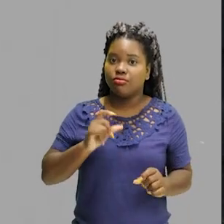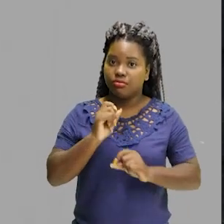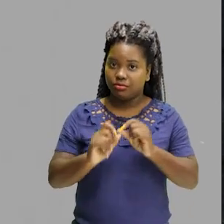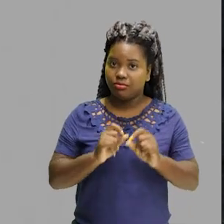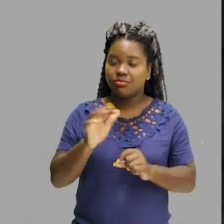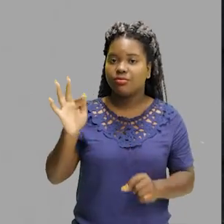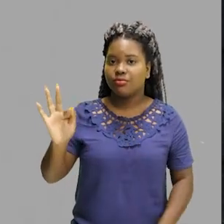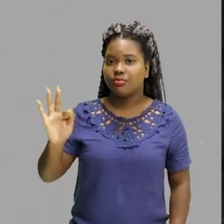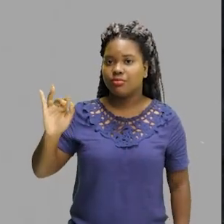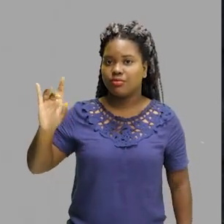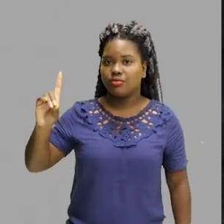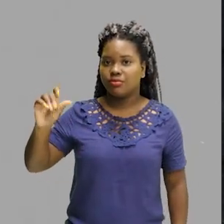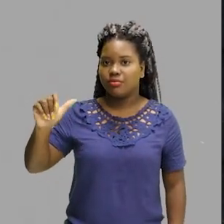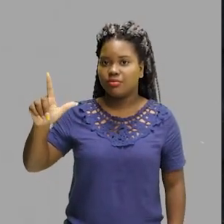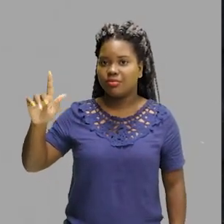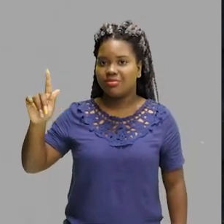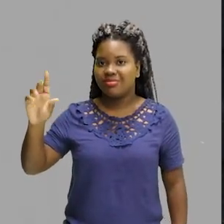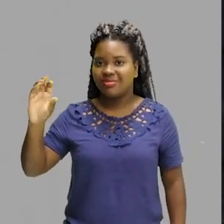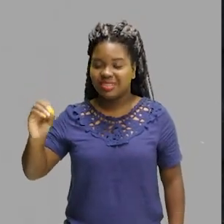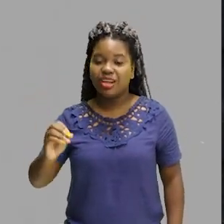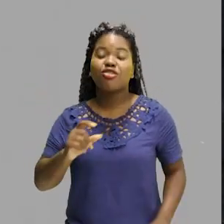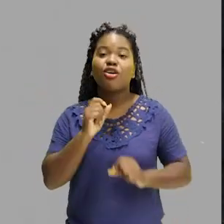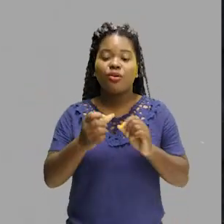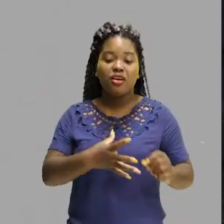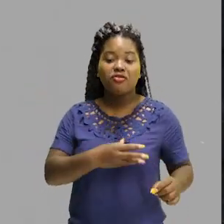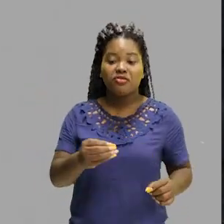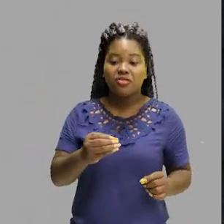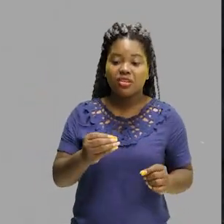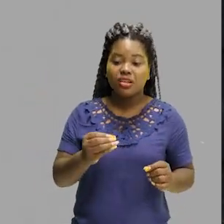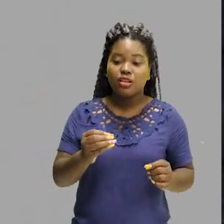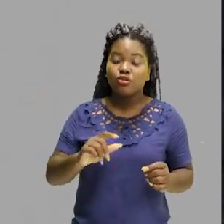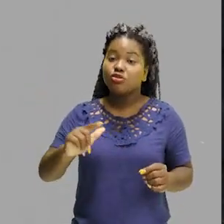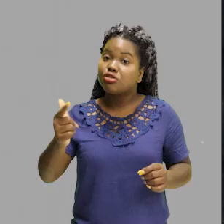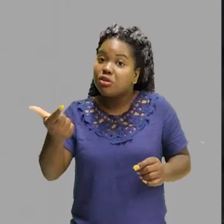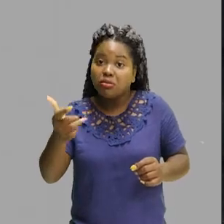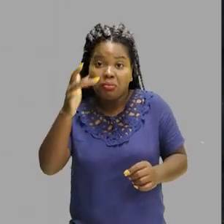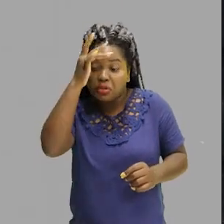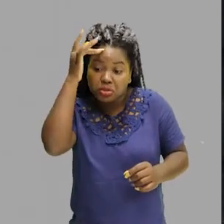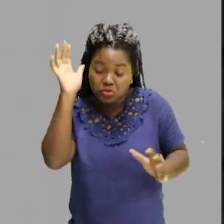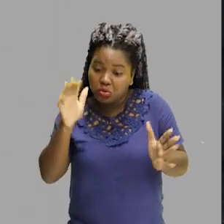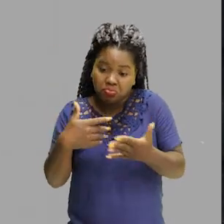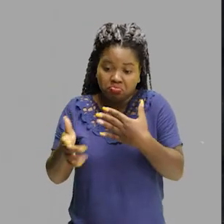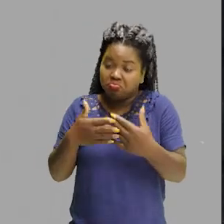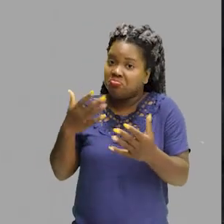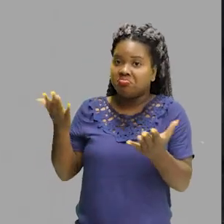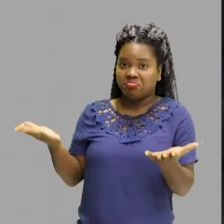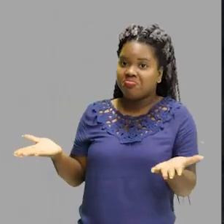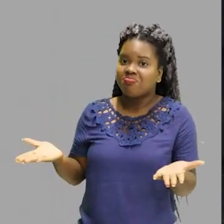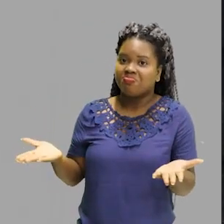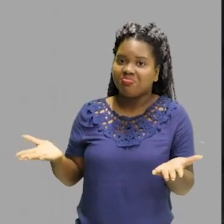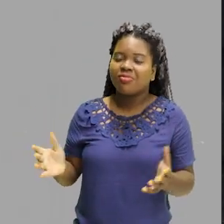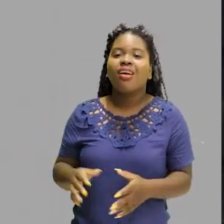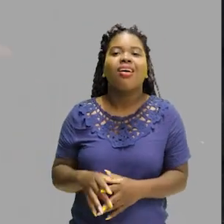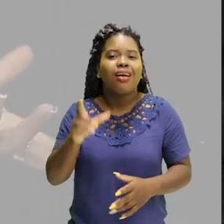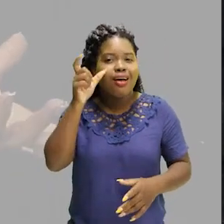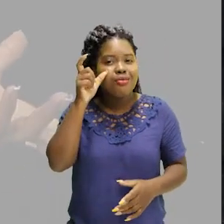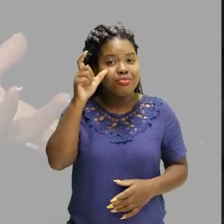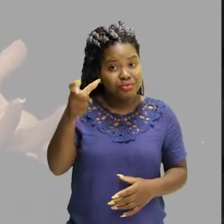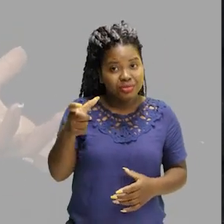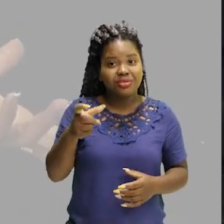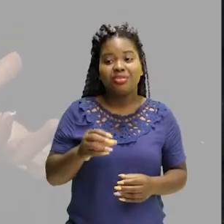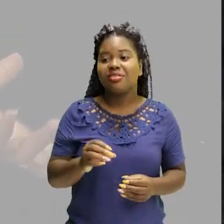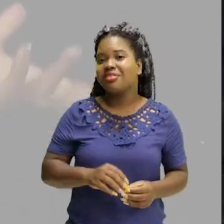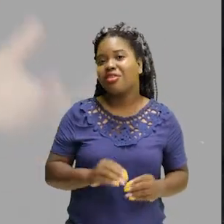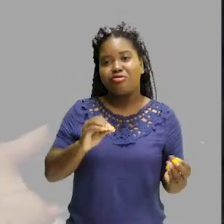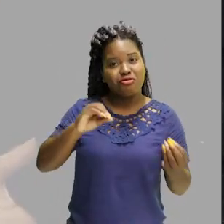o fidalgo, né, que é filho de algo, essa palavra quer dizer isso, filho de algo, filho de alguém importante. E é muito interessante, não dá para trazer